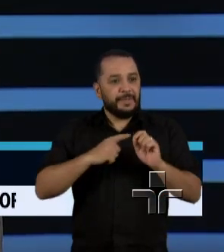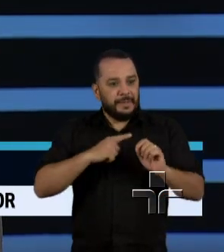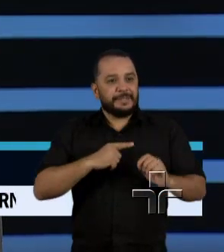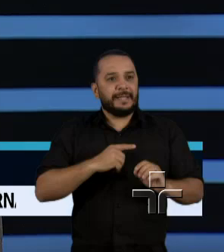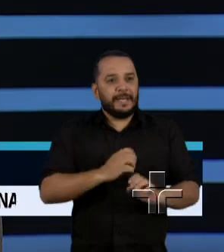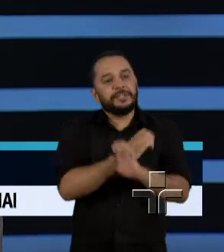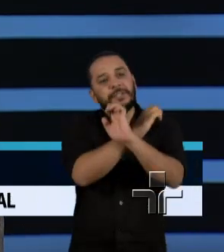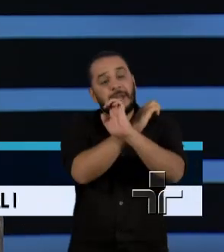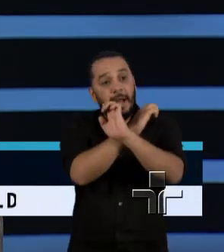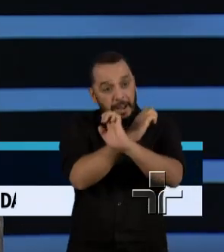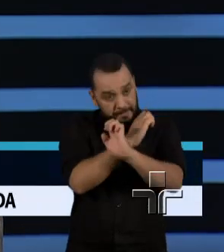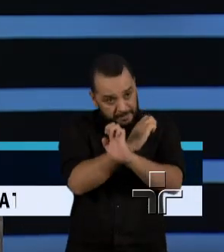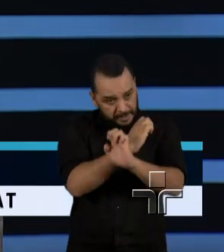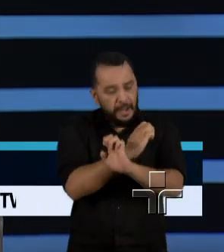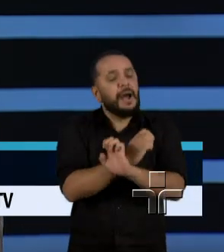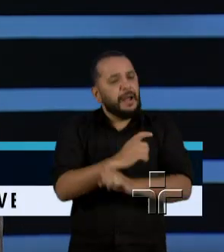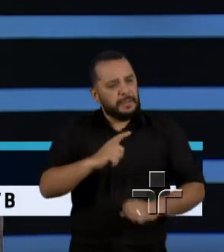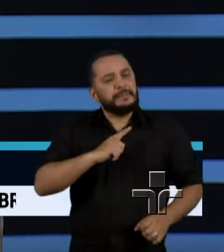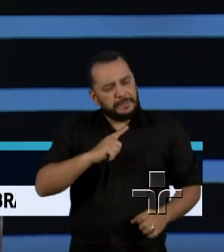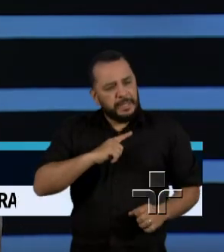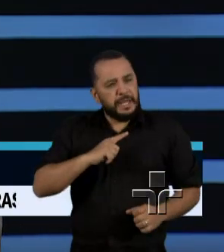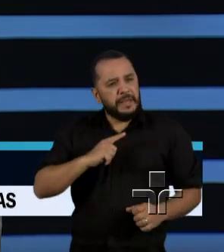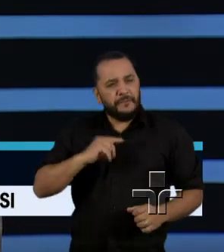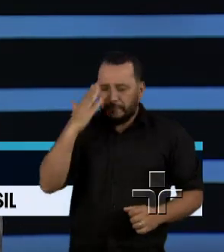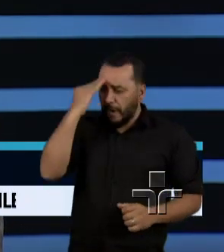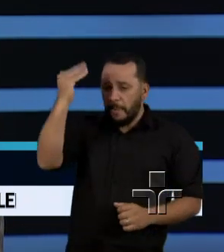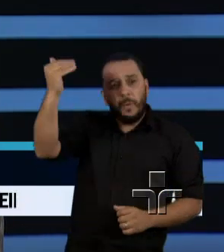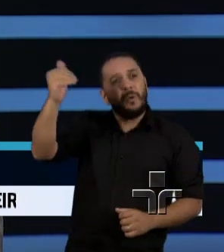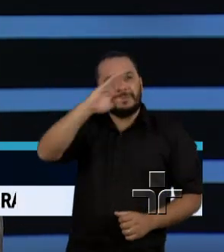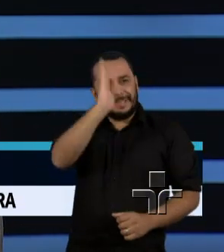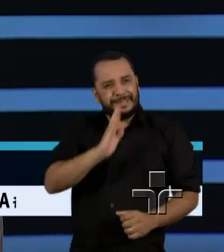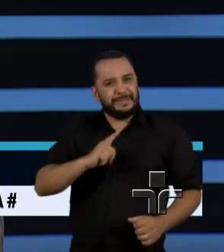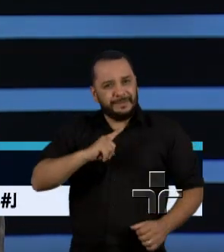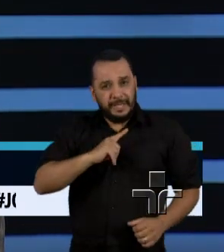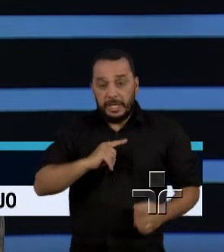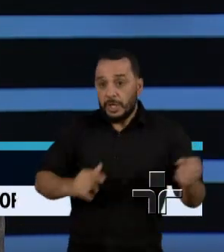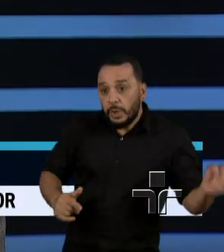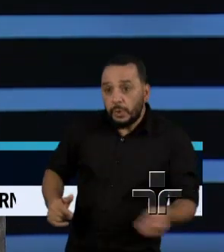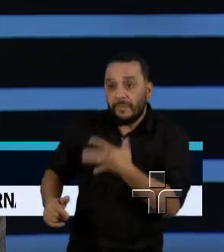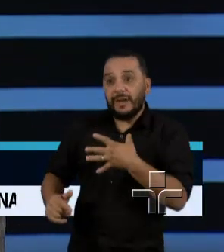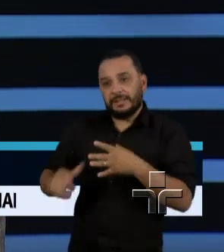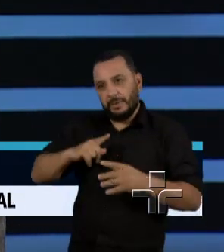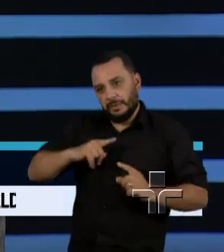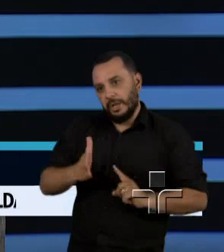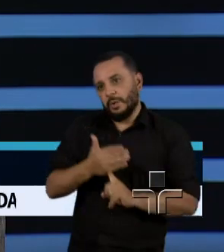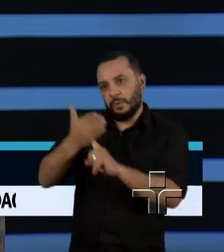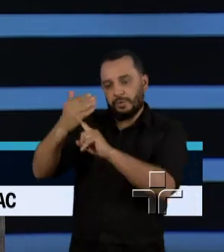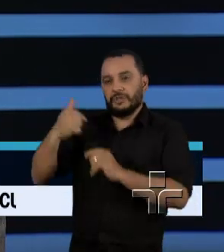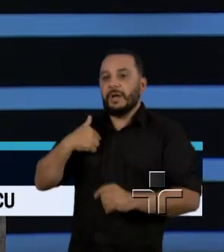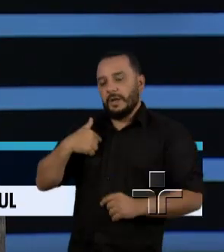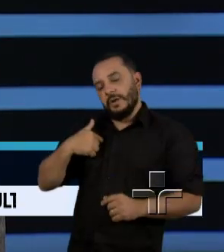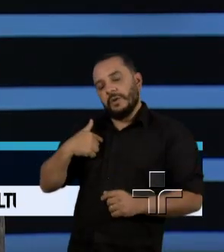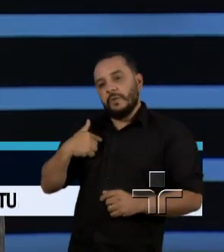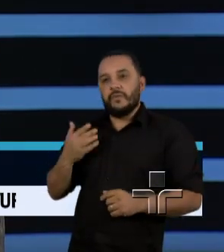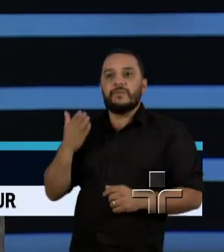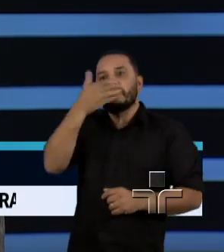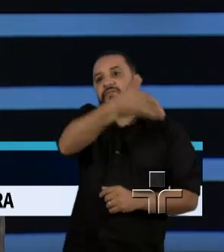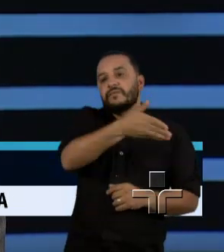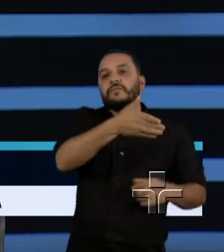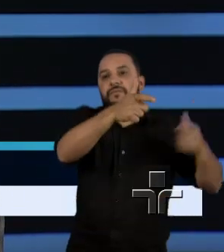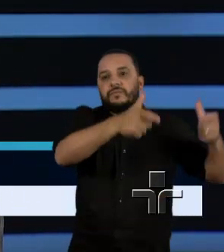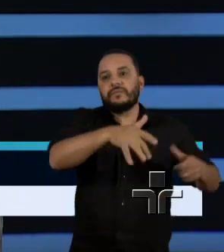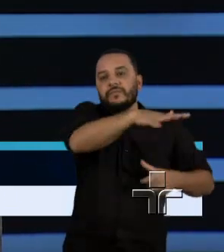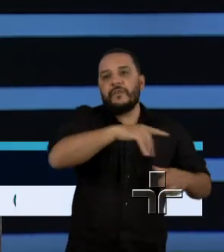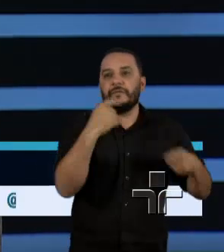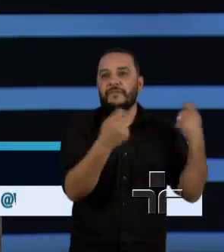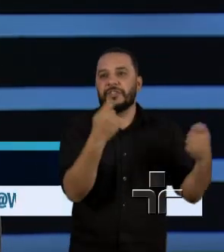case no Brasil, em termos de inovação e tecnologia. Eu estive em abril no festival, o